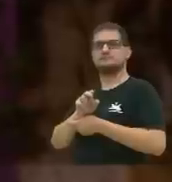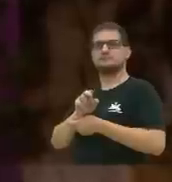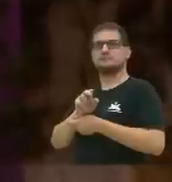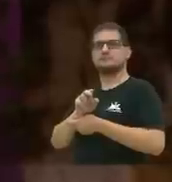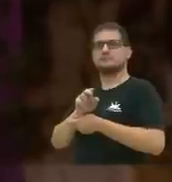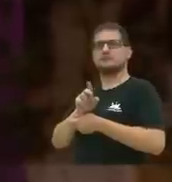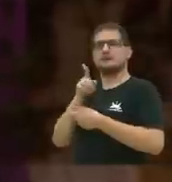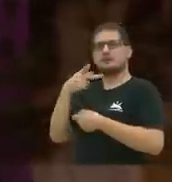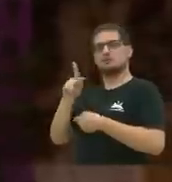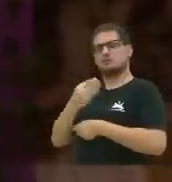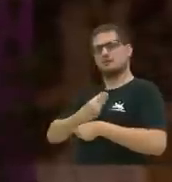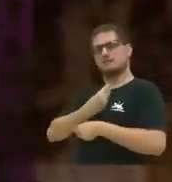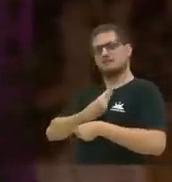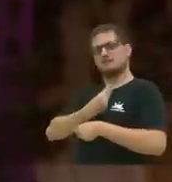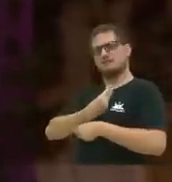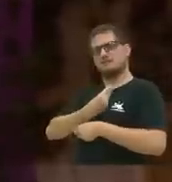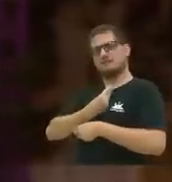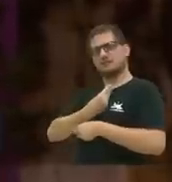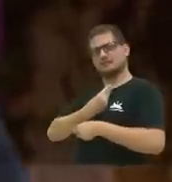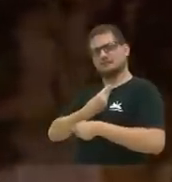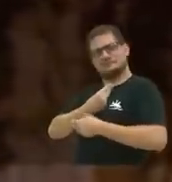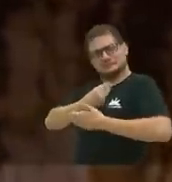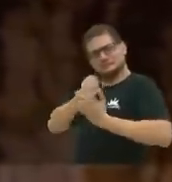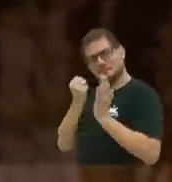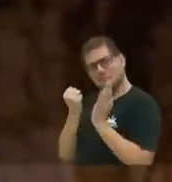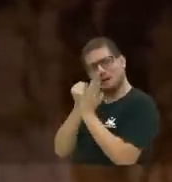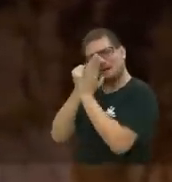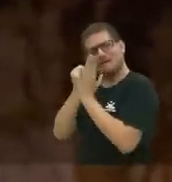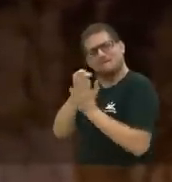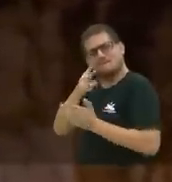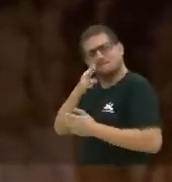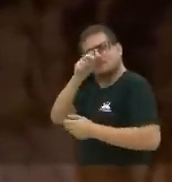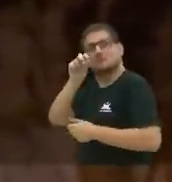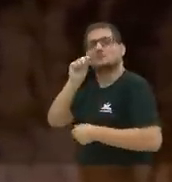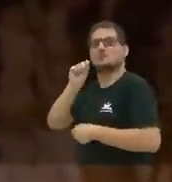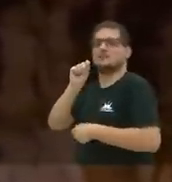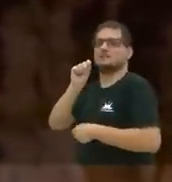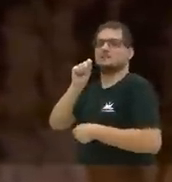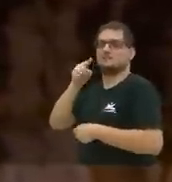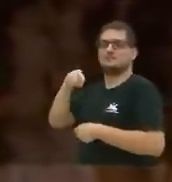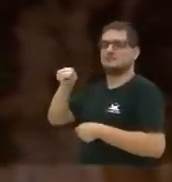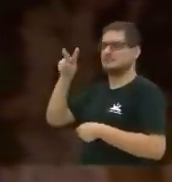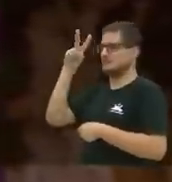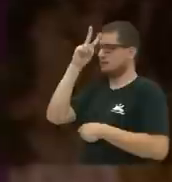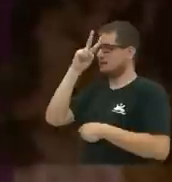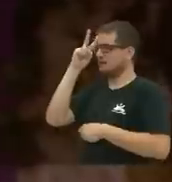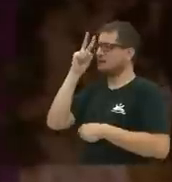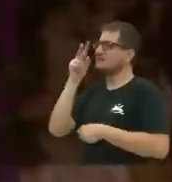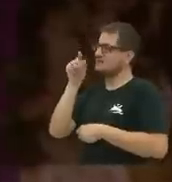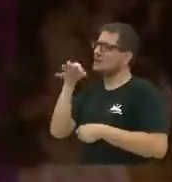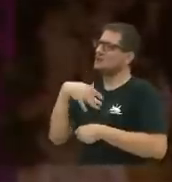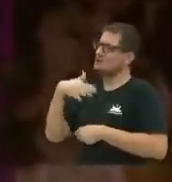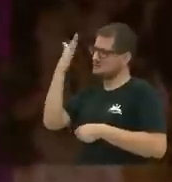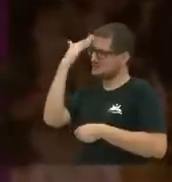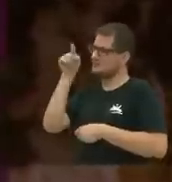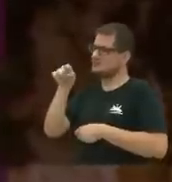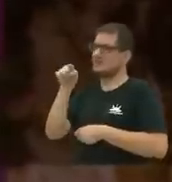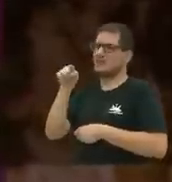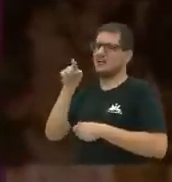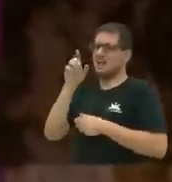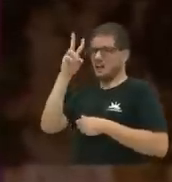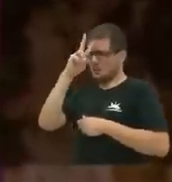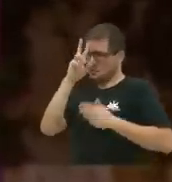marcou tanto a tua vida a ponto de não lembrar do peso daquele